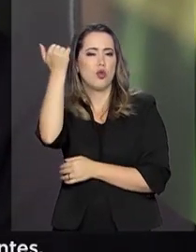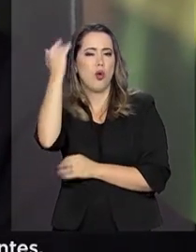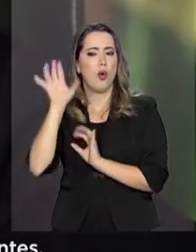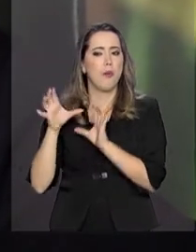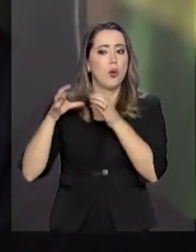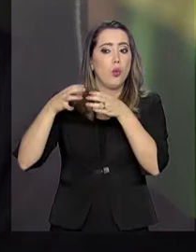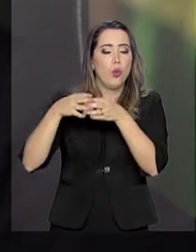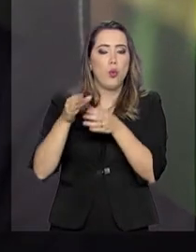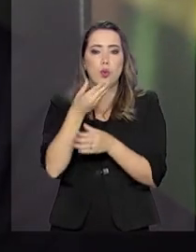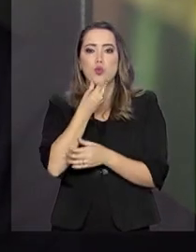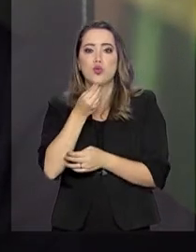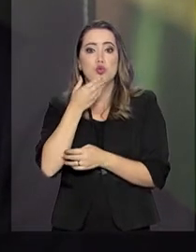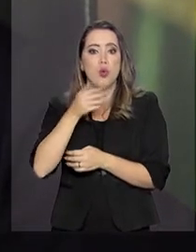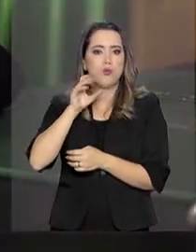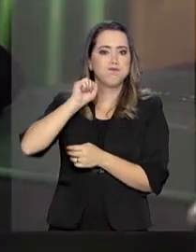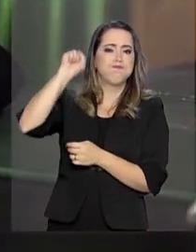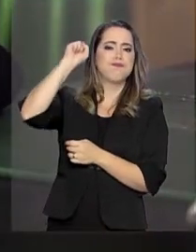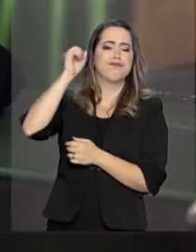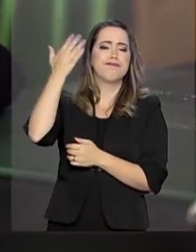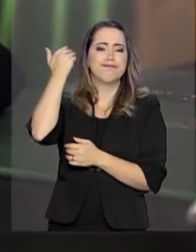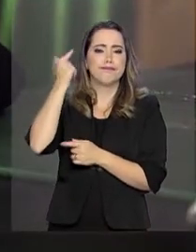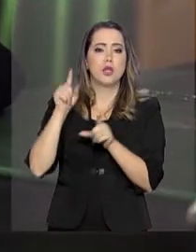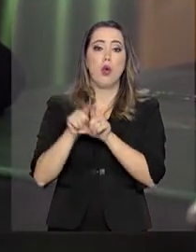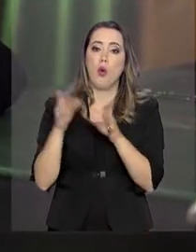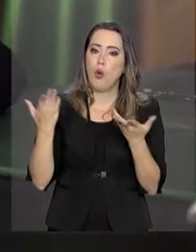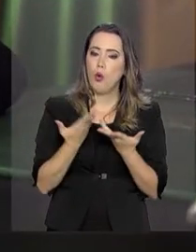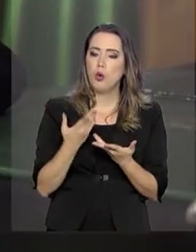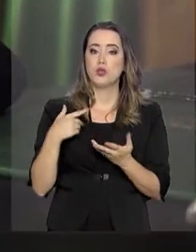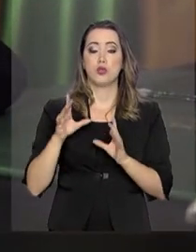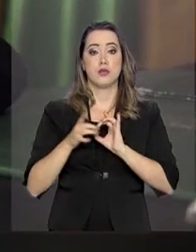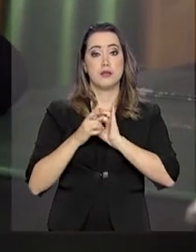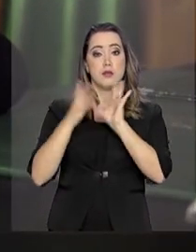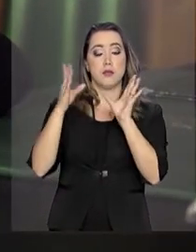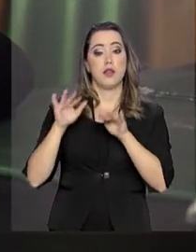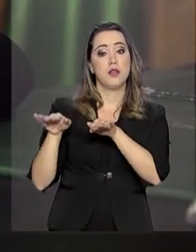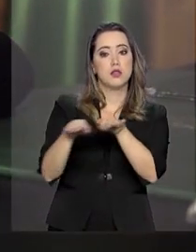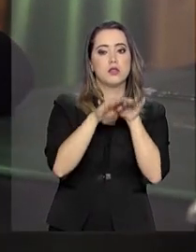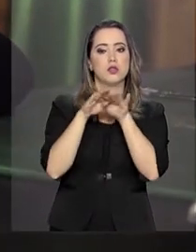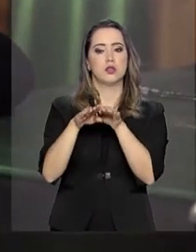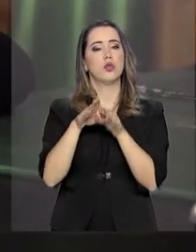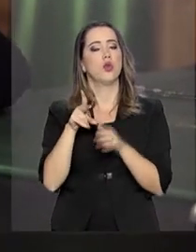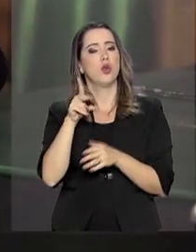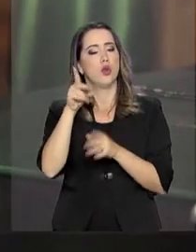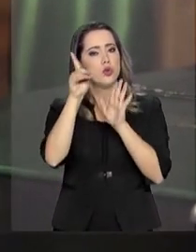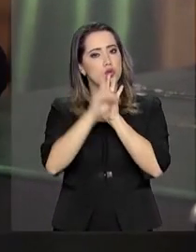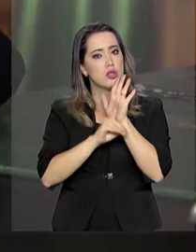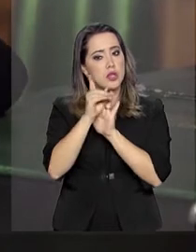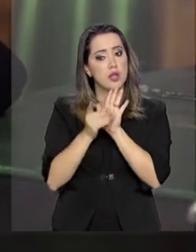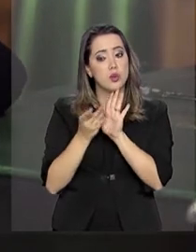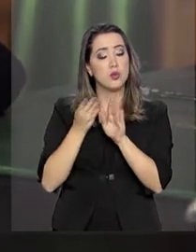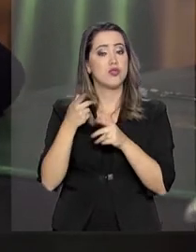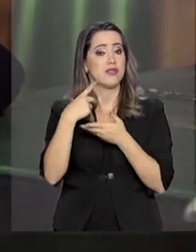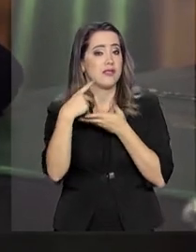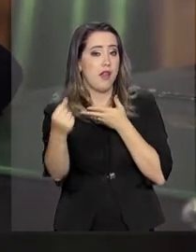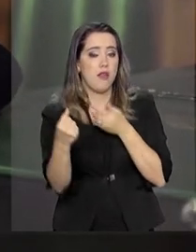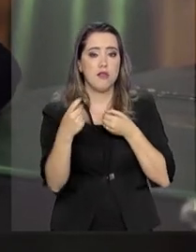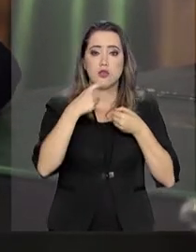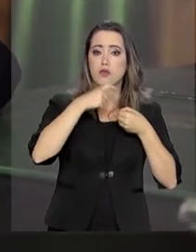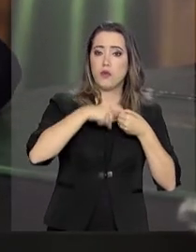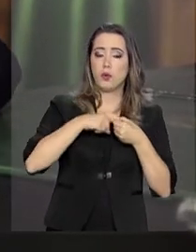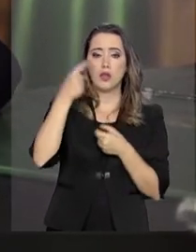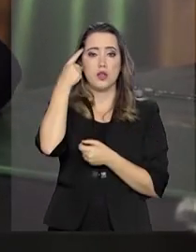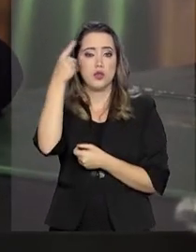inconfidentes hoje celebramos a liberdade da democracia do direito devia de pensar e expressar se